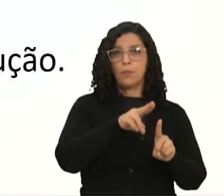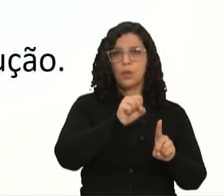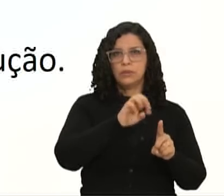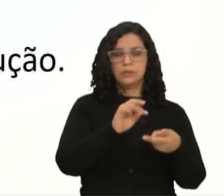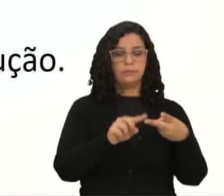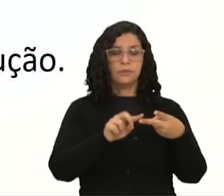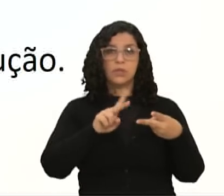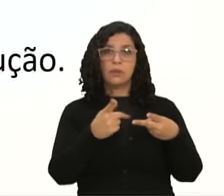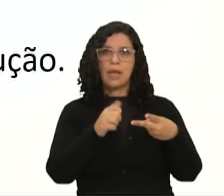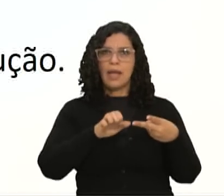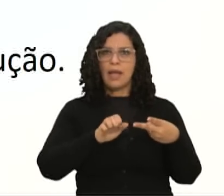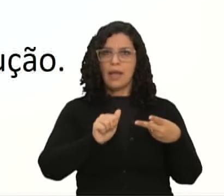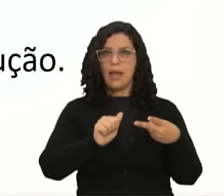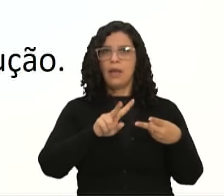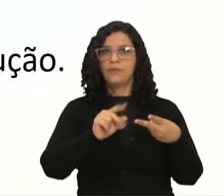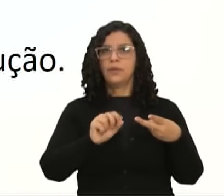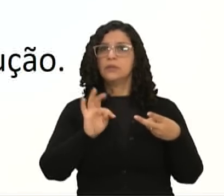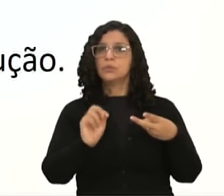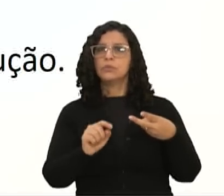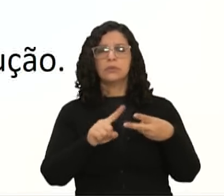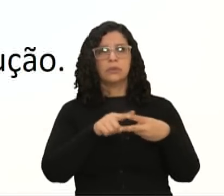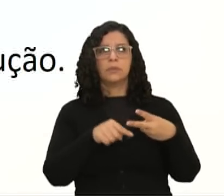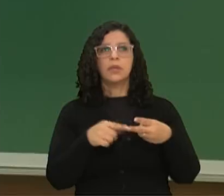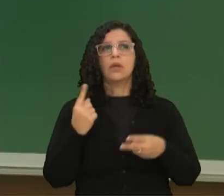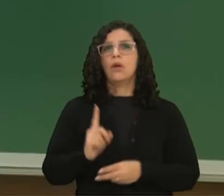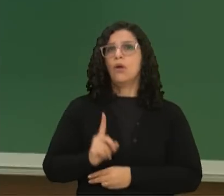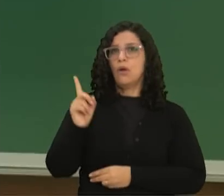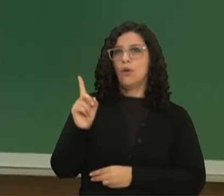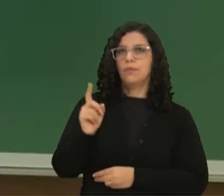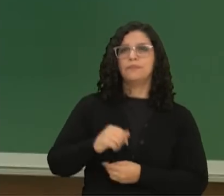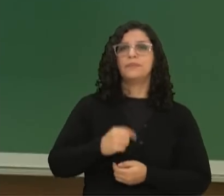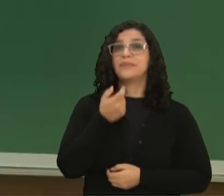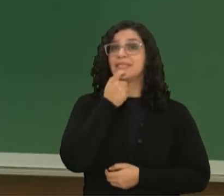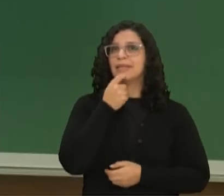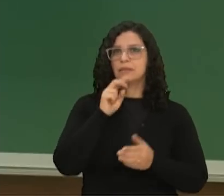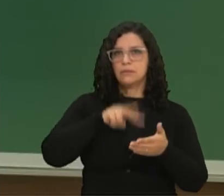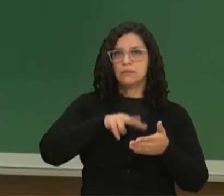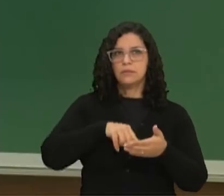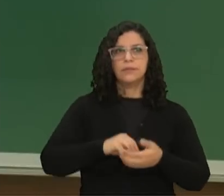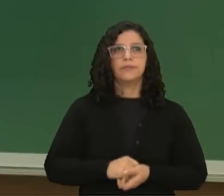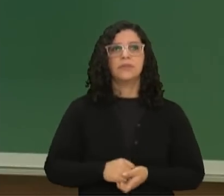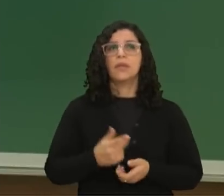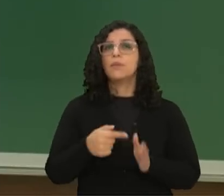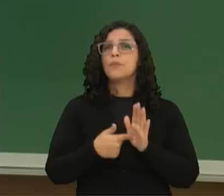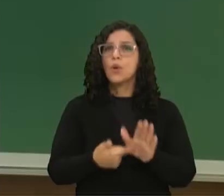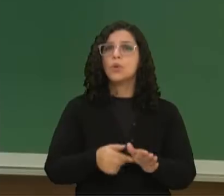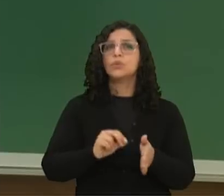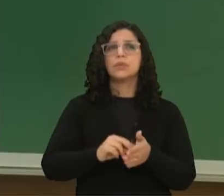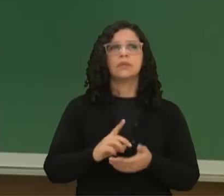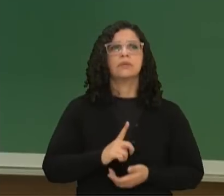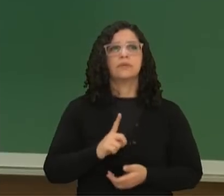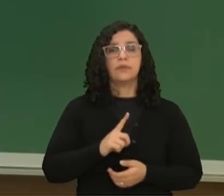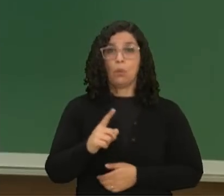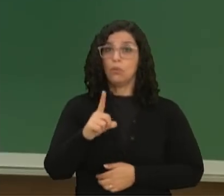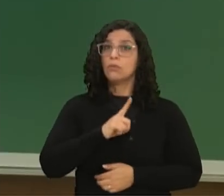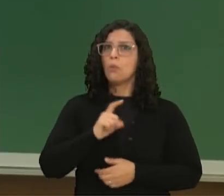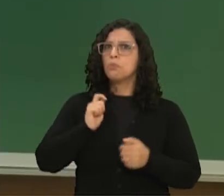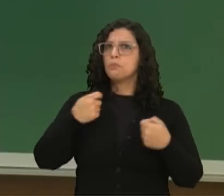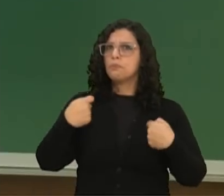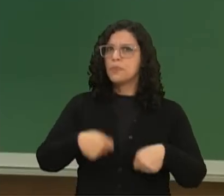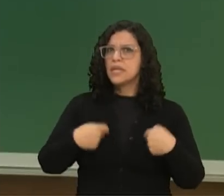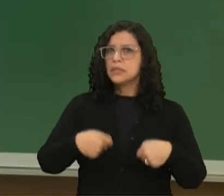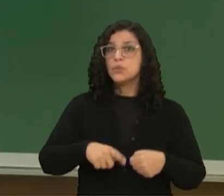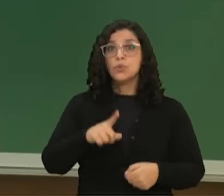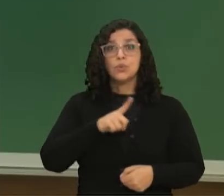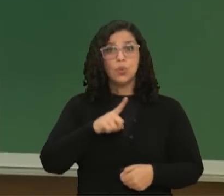Olha o exemplo. I must wear this tie. I have to wear this tie. Os dois significam eu devo